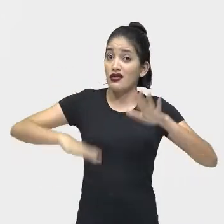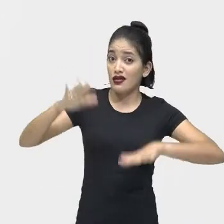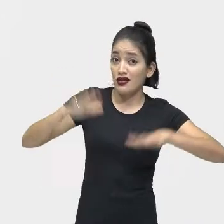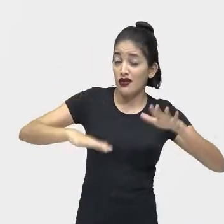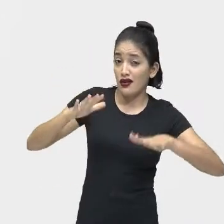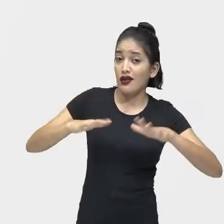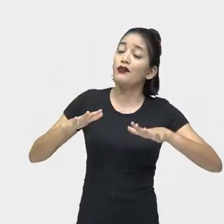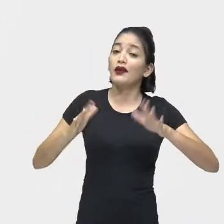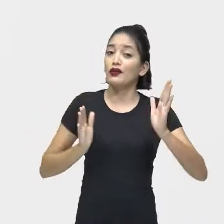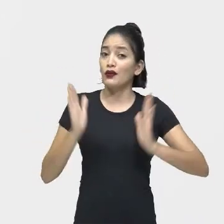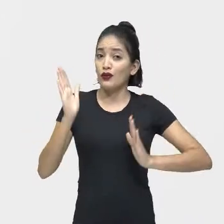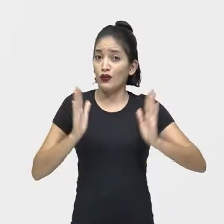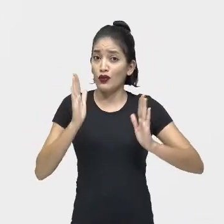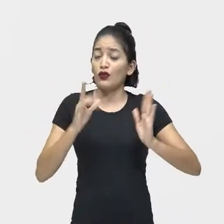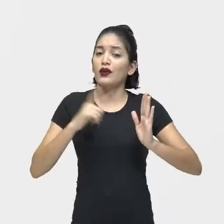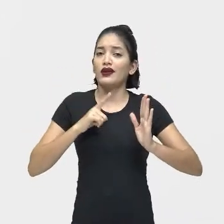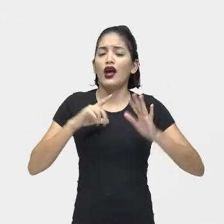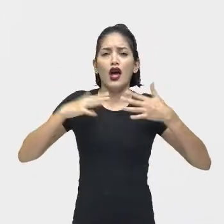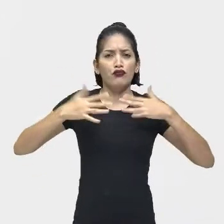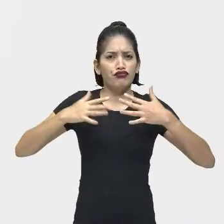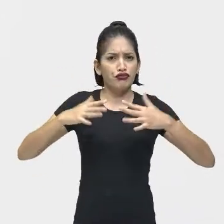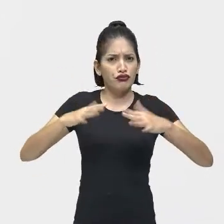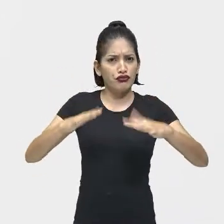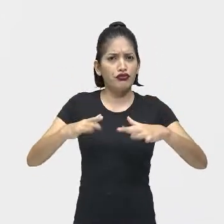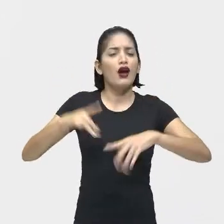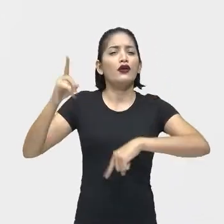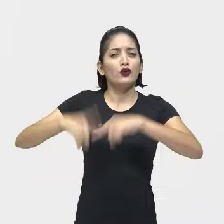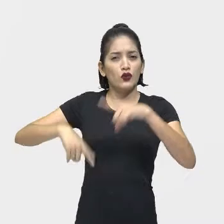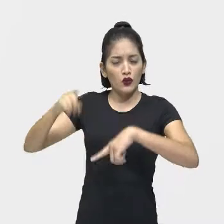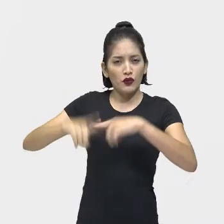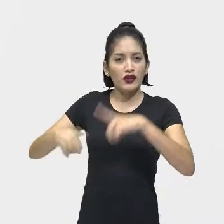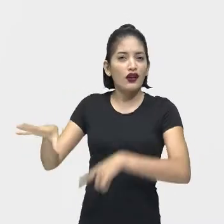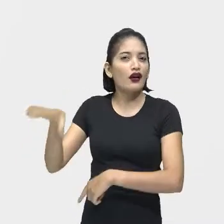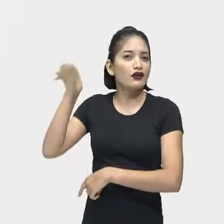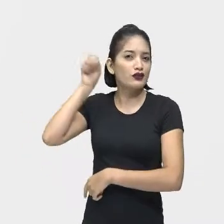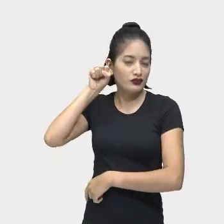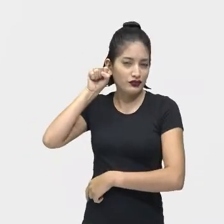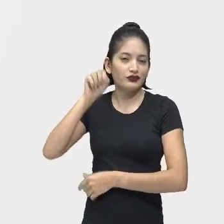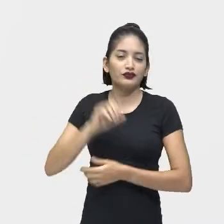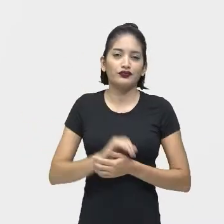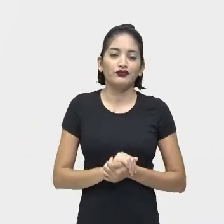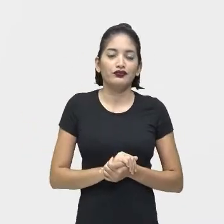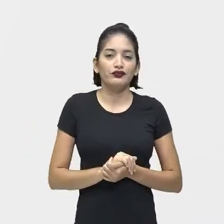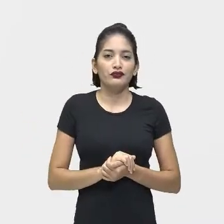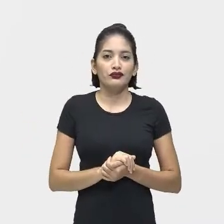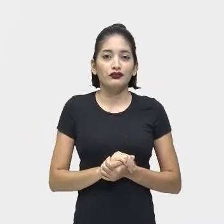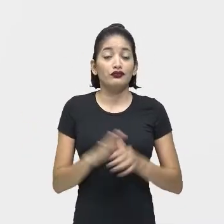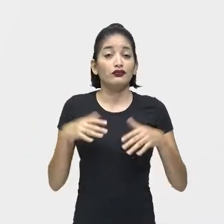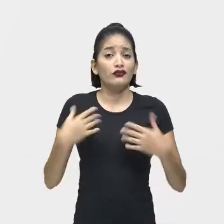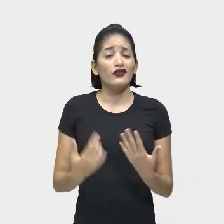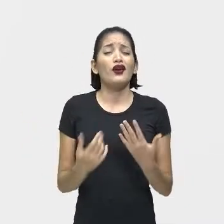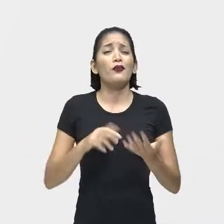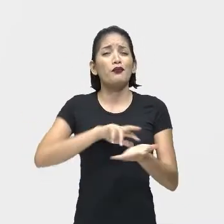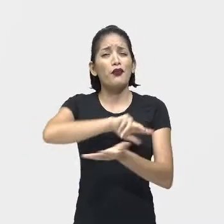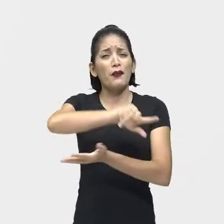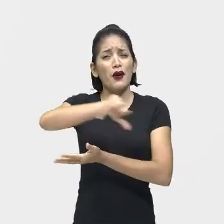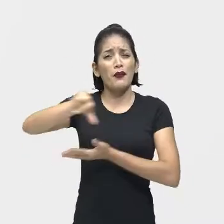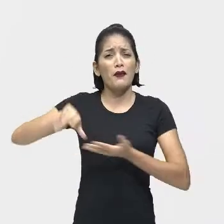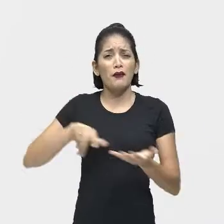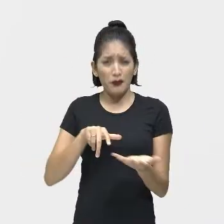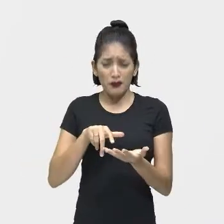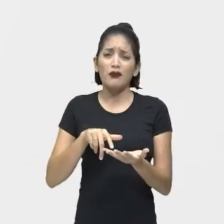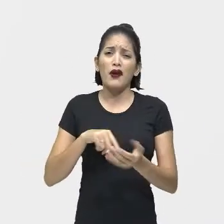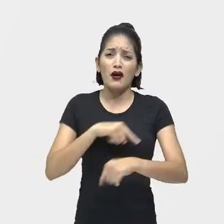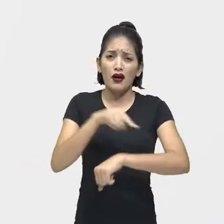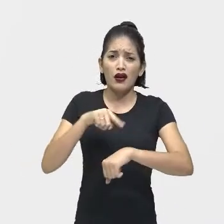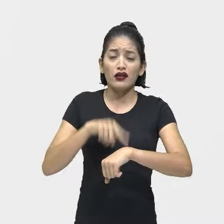que duram as vibrações do objeto que os produz. Então, as diversas durações são utilizadas